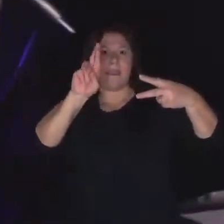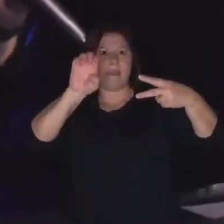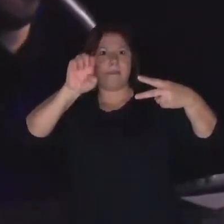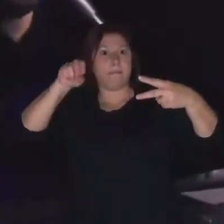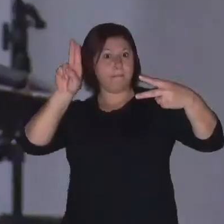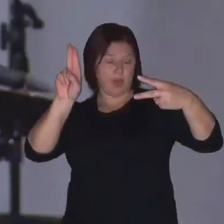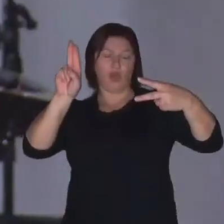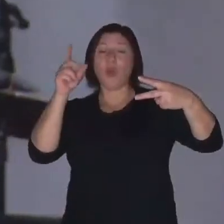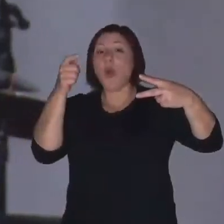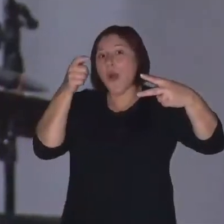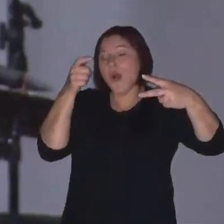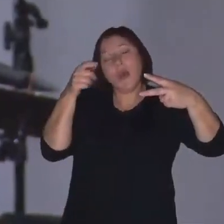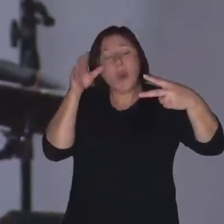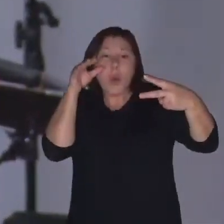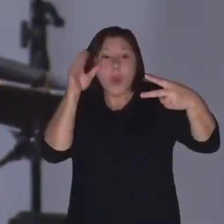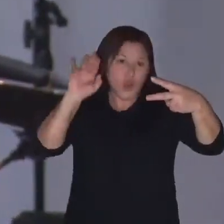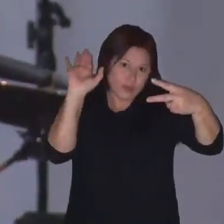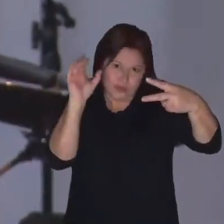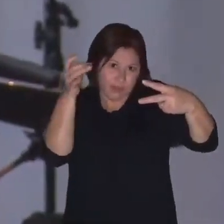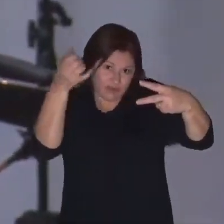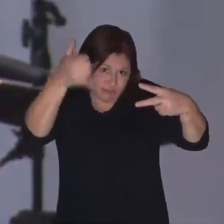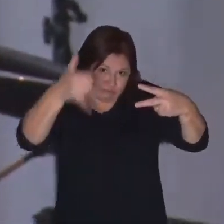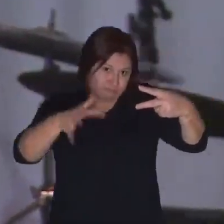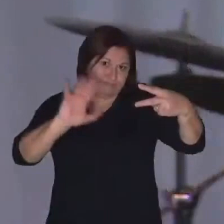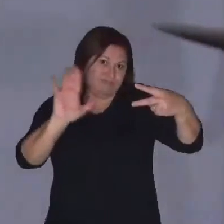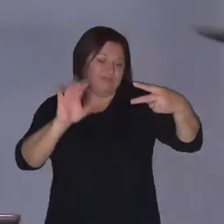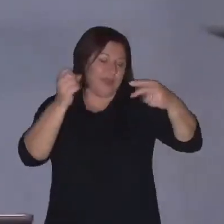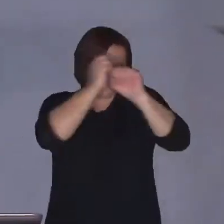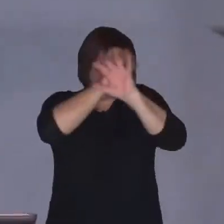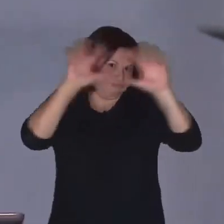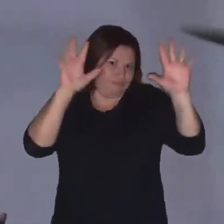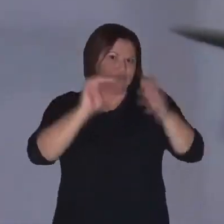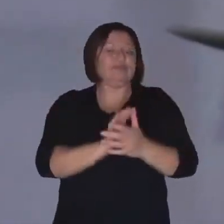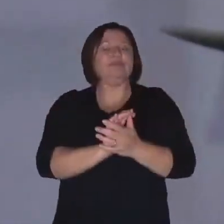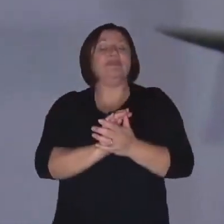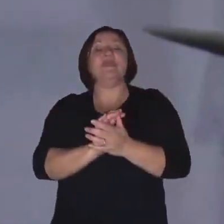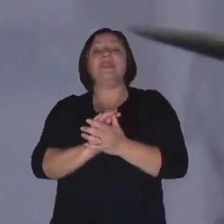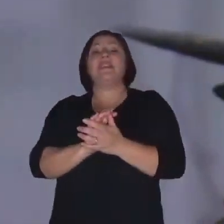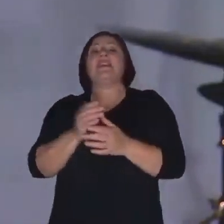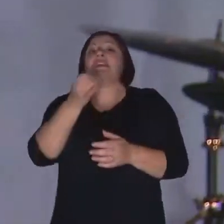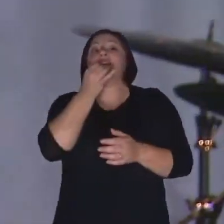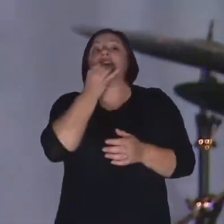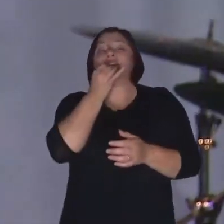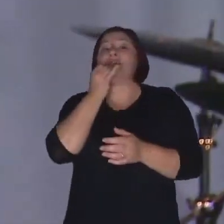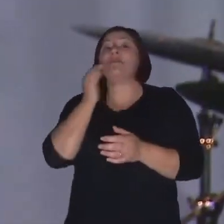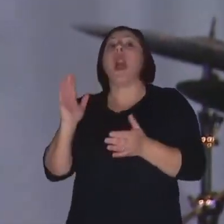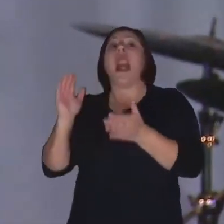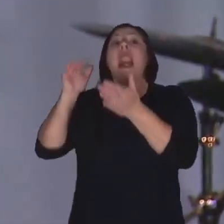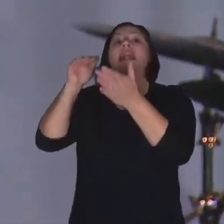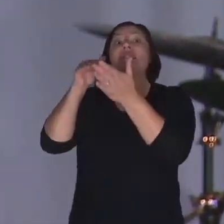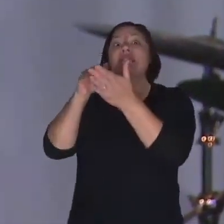teu dia, mas é uma curiosidade. Até a deportação, eles eram conhecidos como